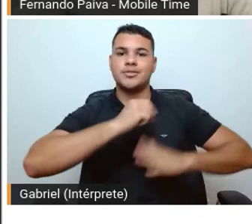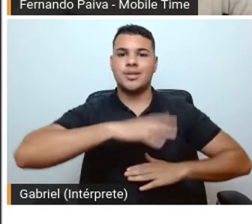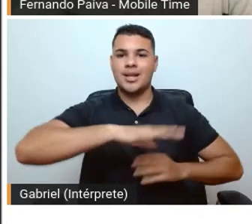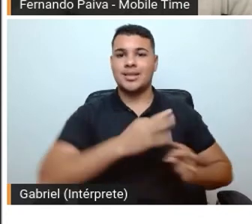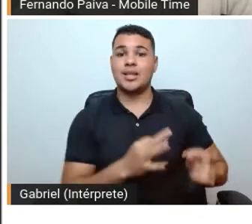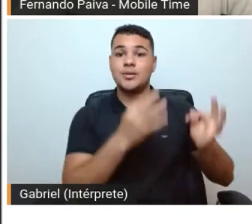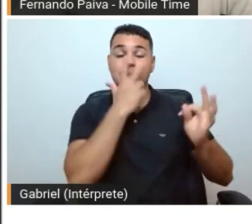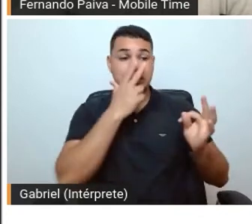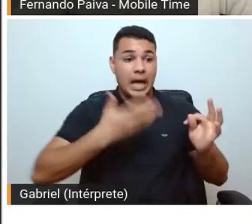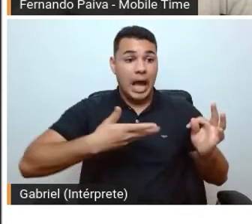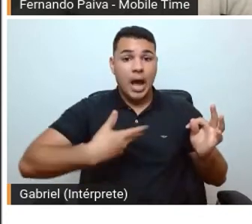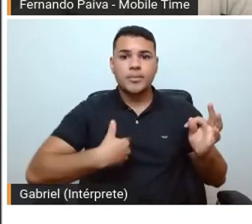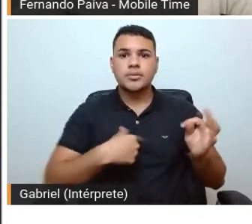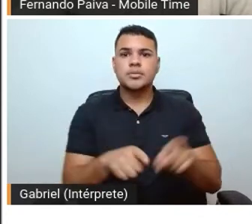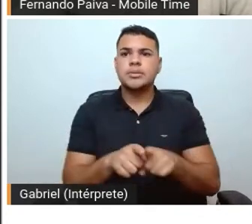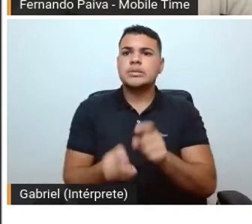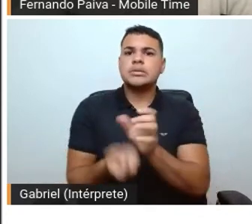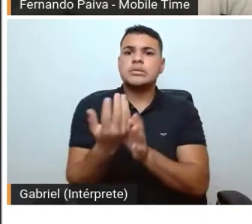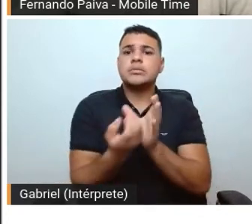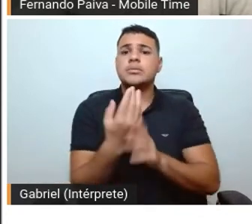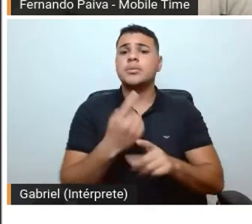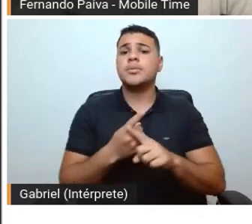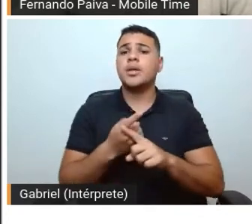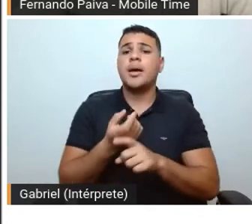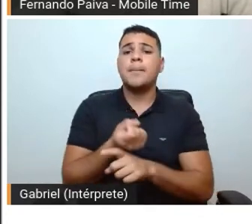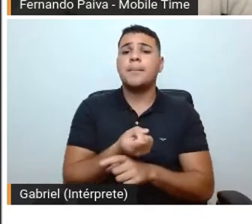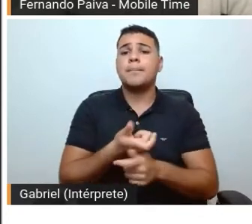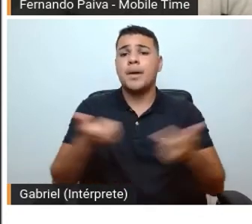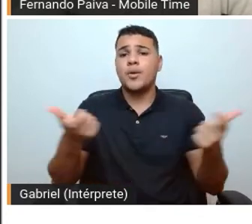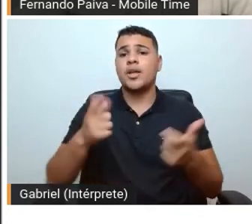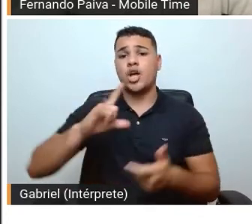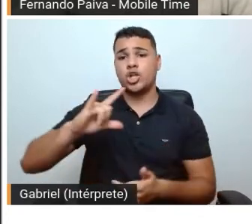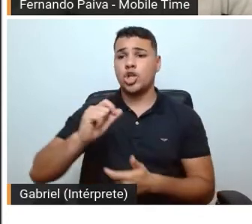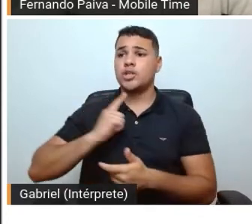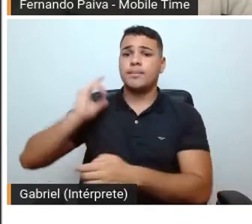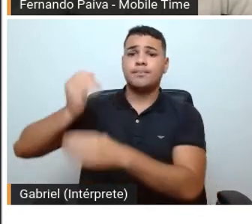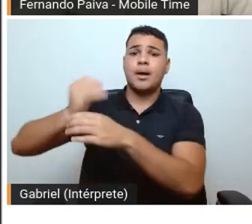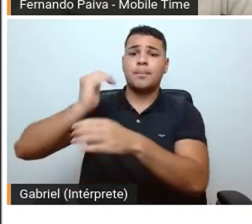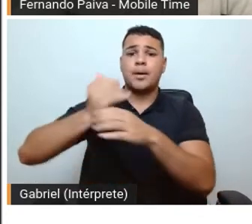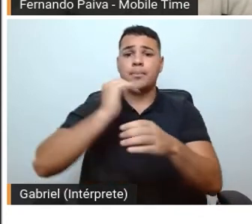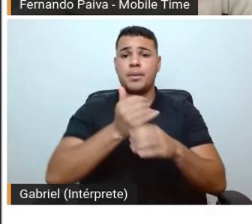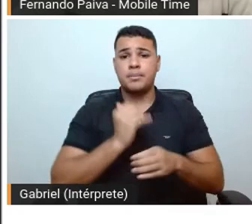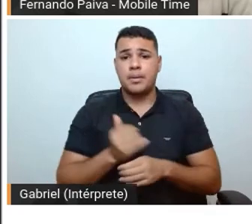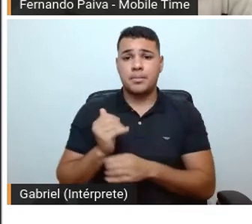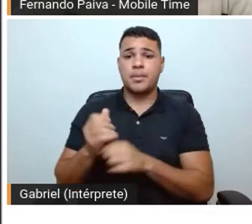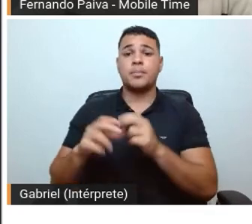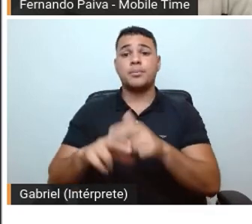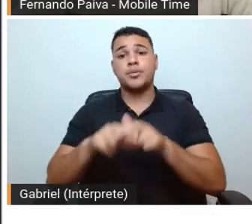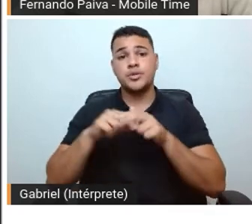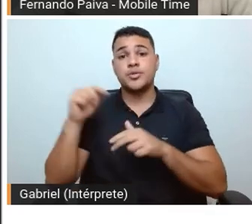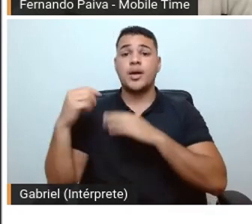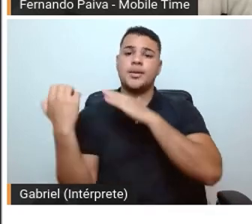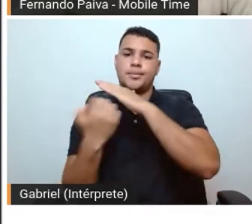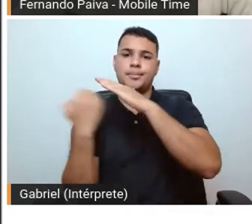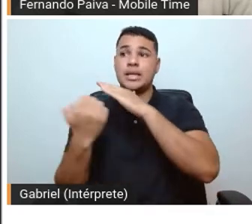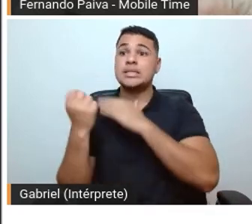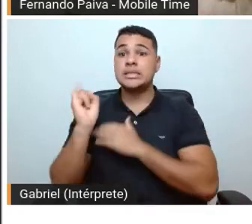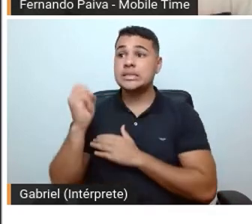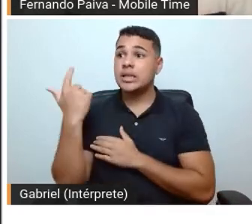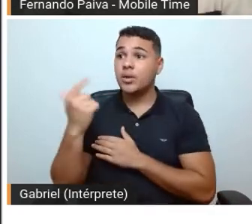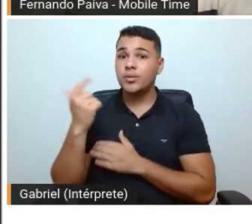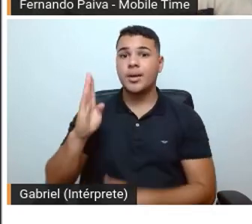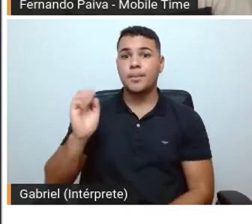das lojas fechadas e Paulo tá muito empresa teve que rapidamente se não tinha ido um projeto de bote